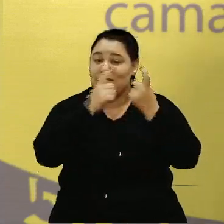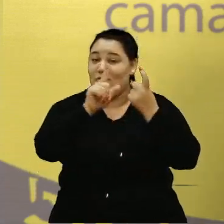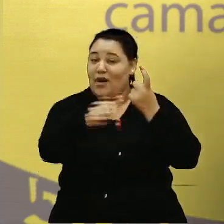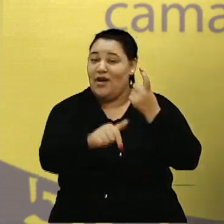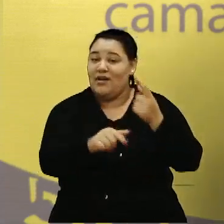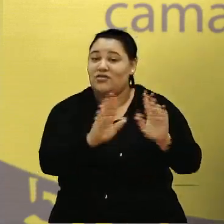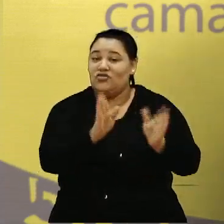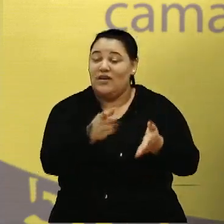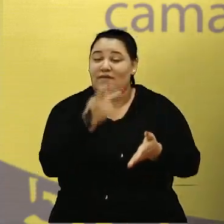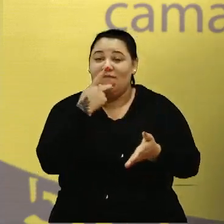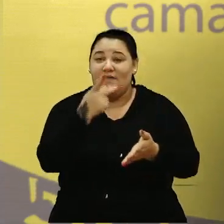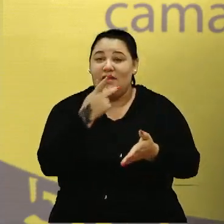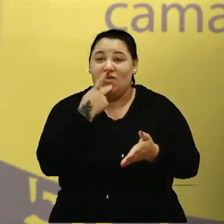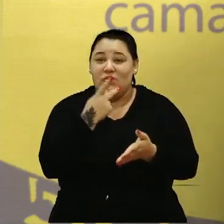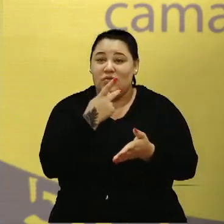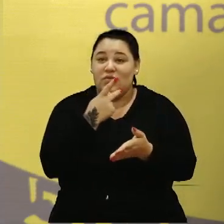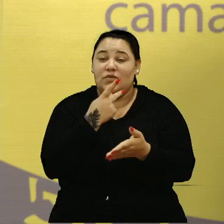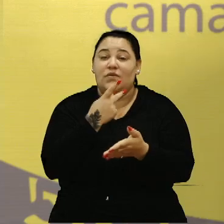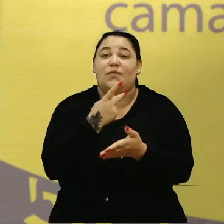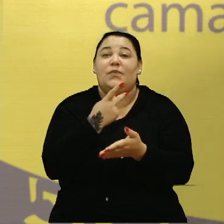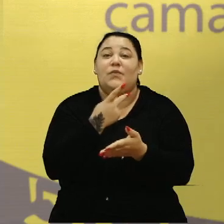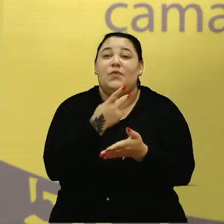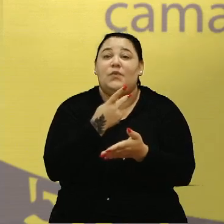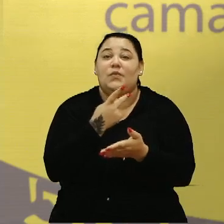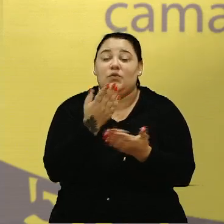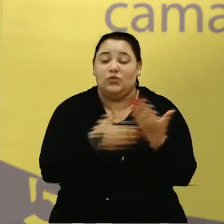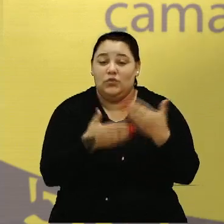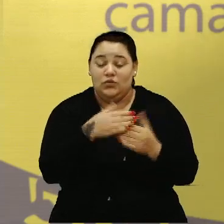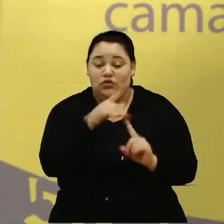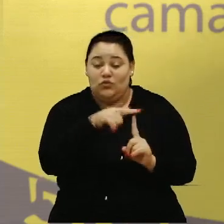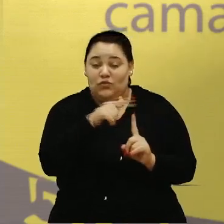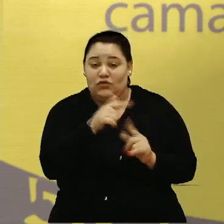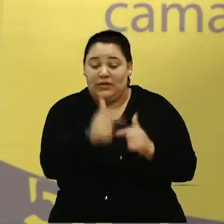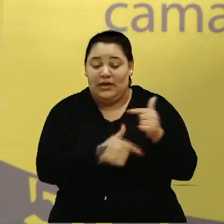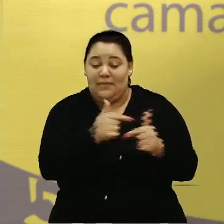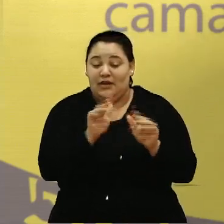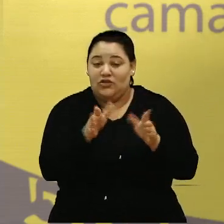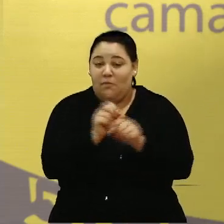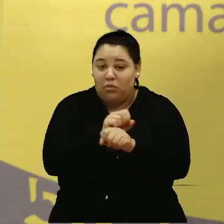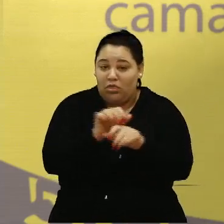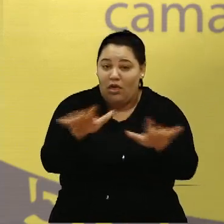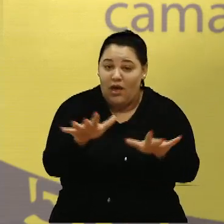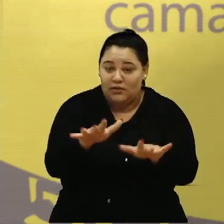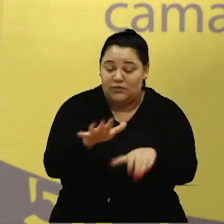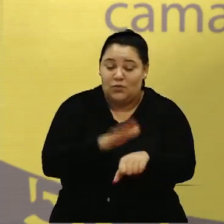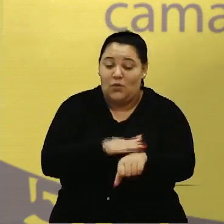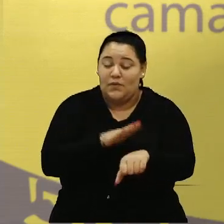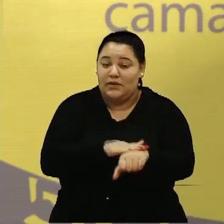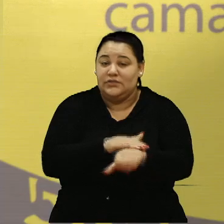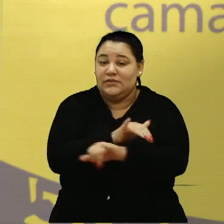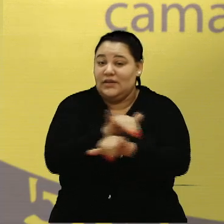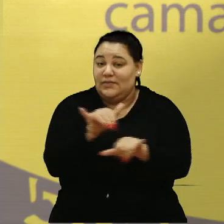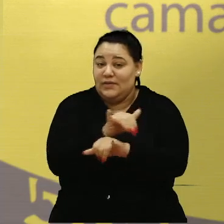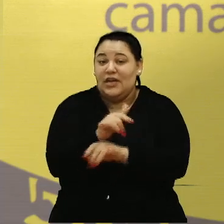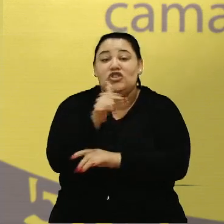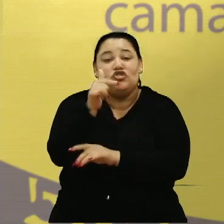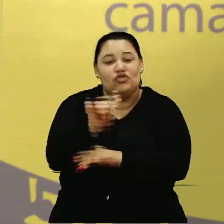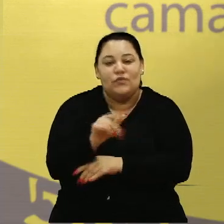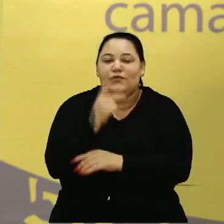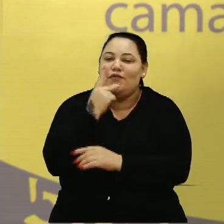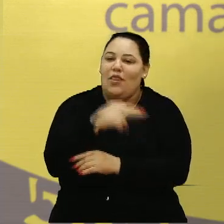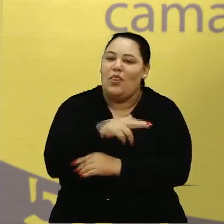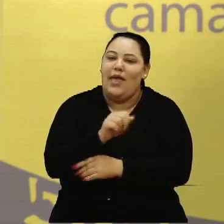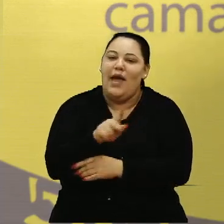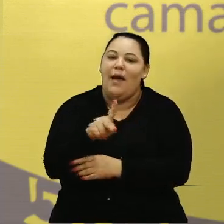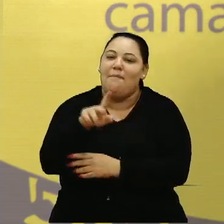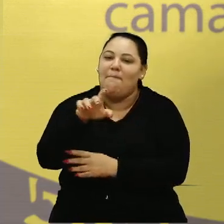do Cined e do CEMAP, que são serviços que foram propagados na época da campanha, e, novamente, a gente fala do NAP, que